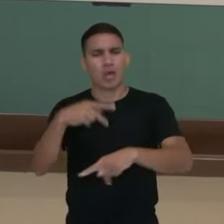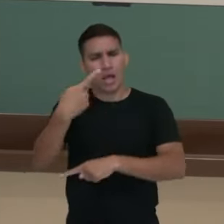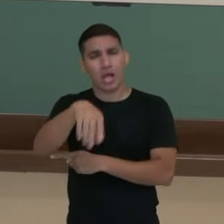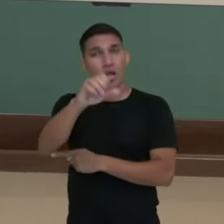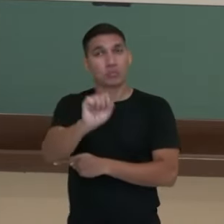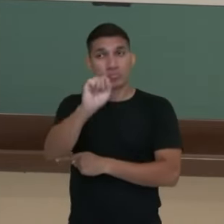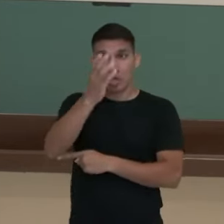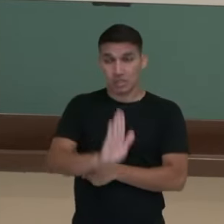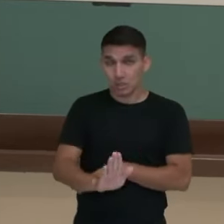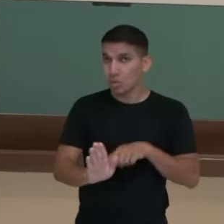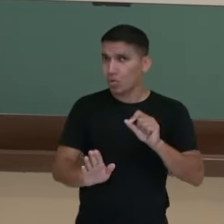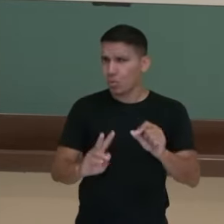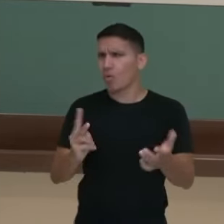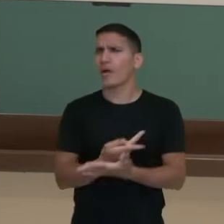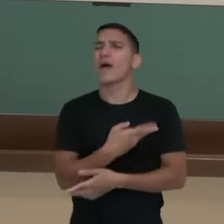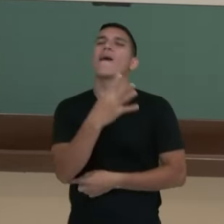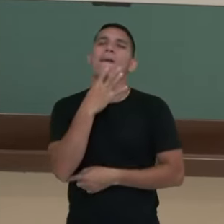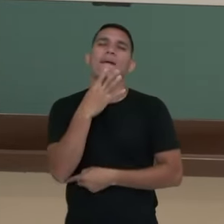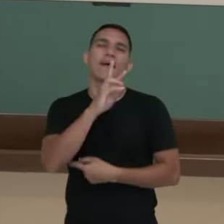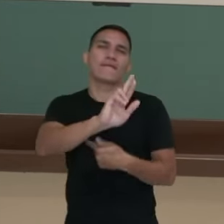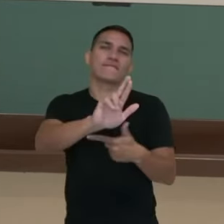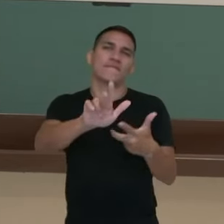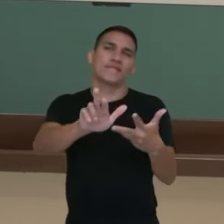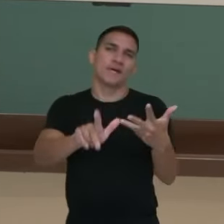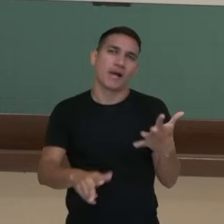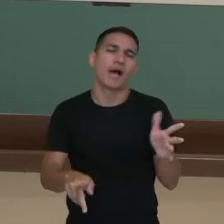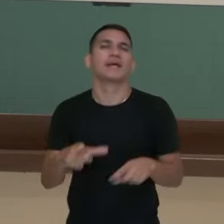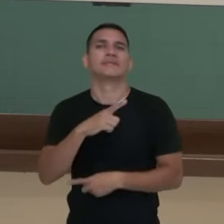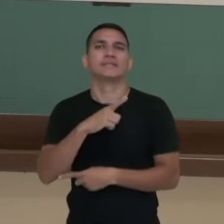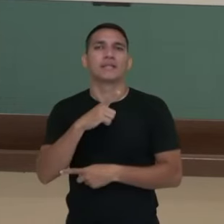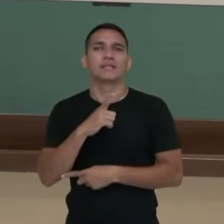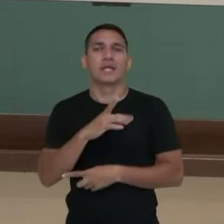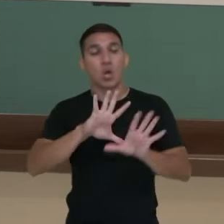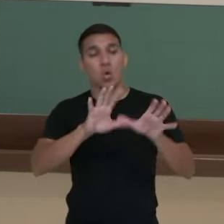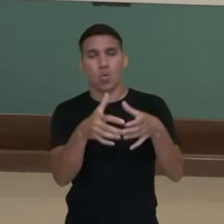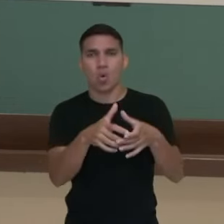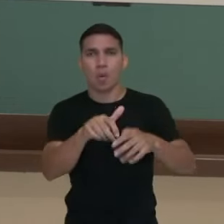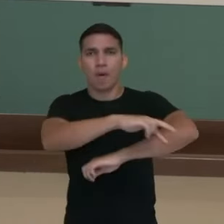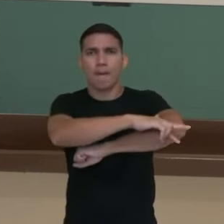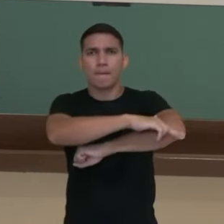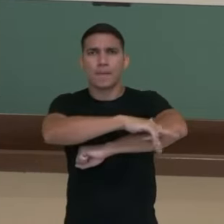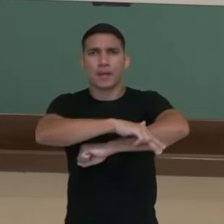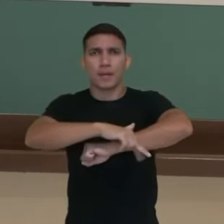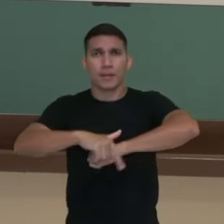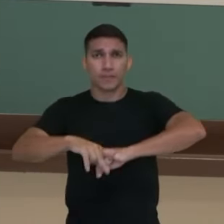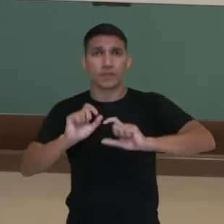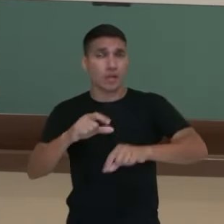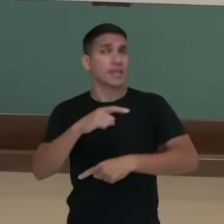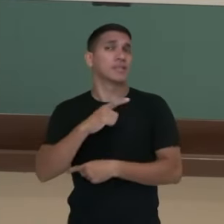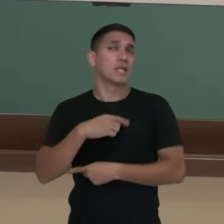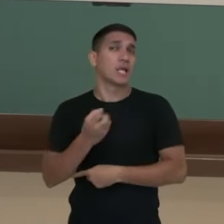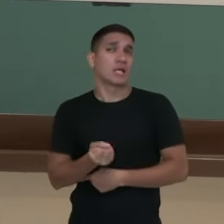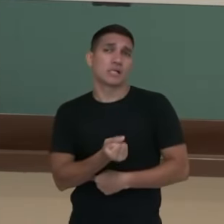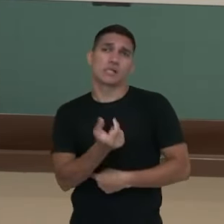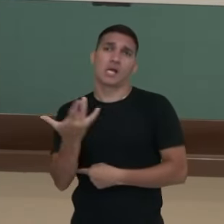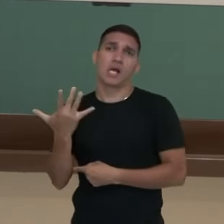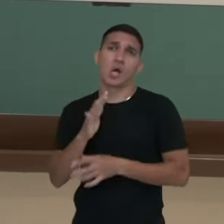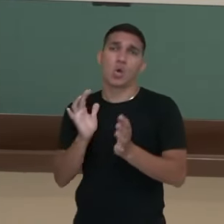por exemplo, a gente conhece vários grupos étnicos que têm os seus grupos de dança, como, né,